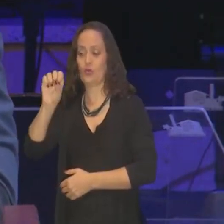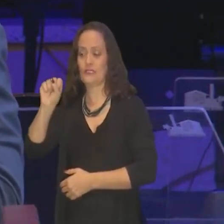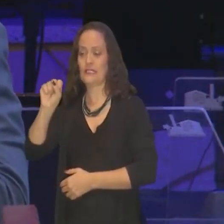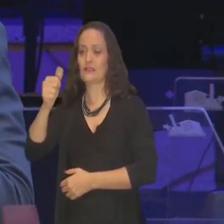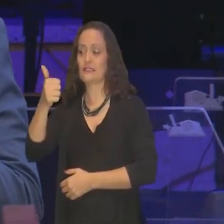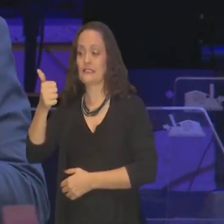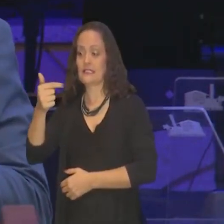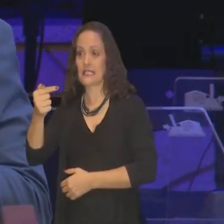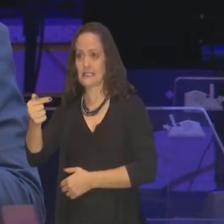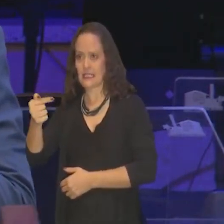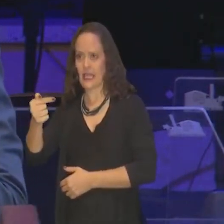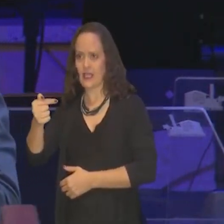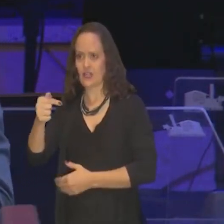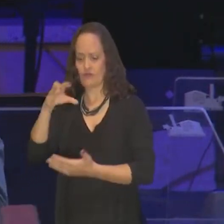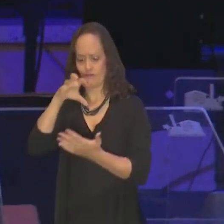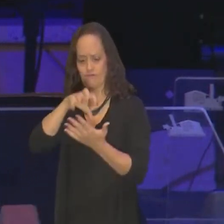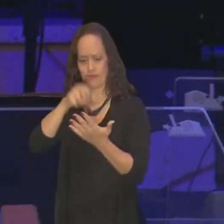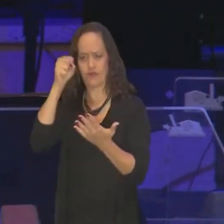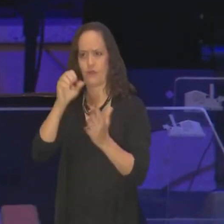profecias na Bíblia,